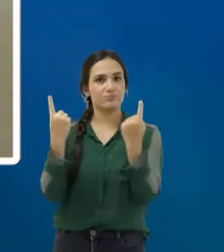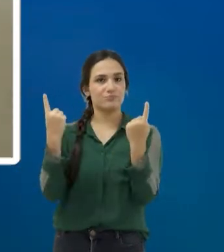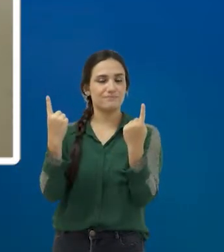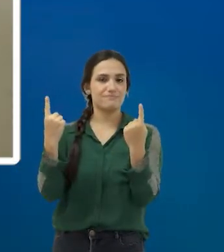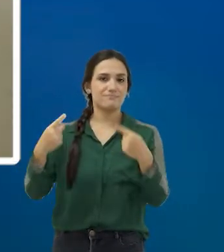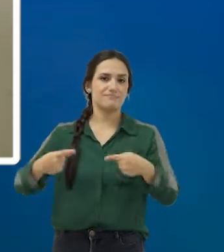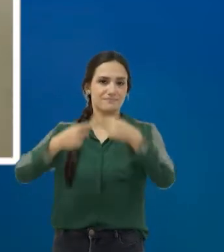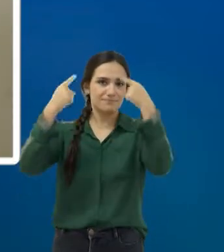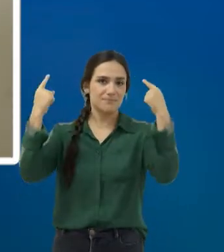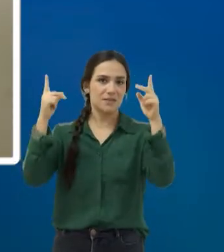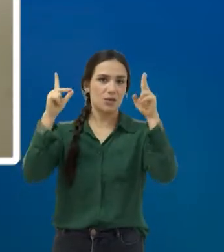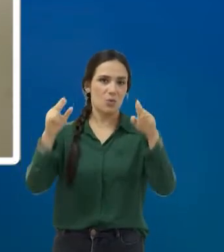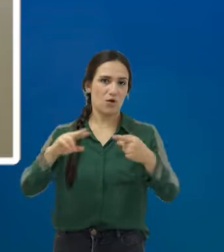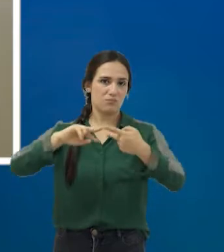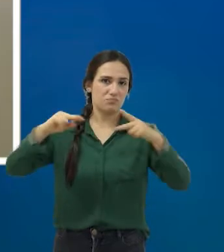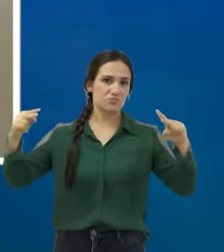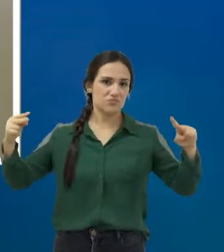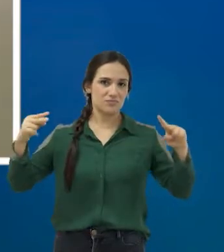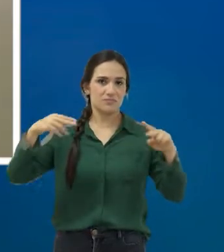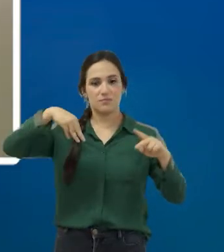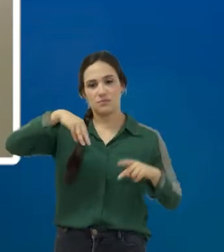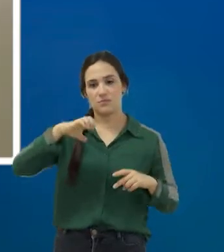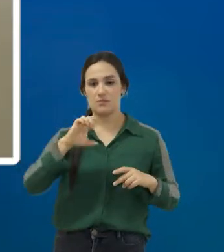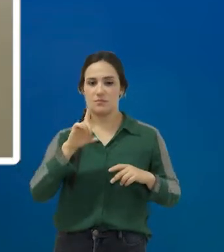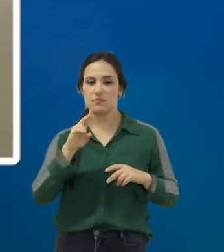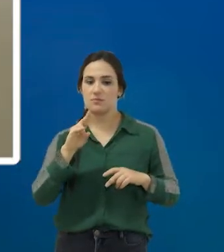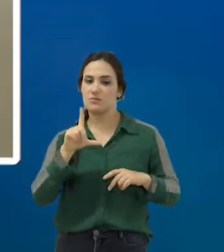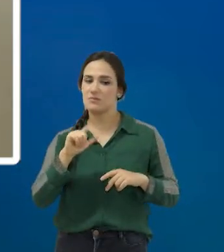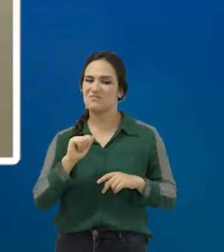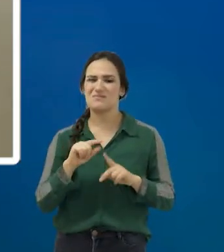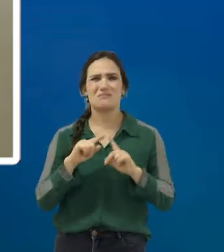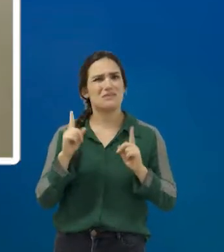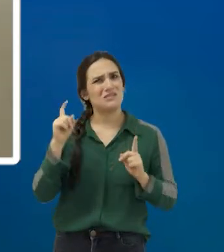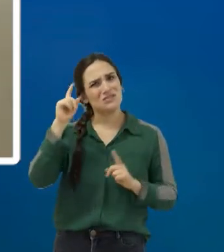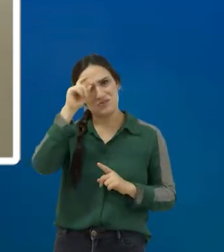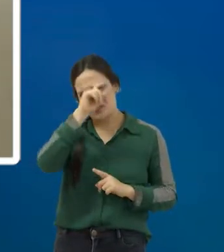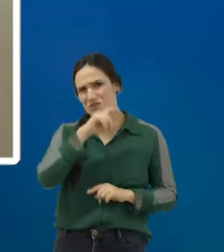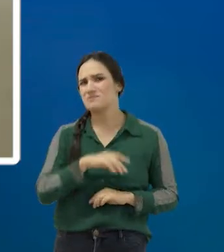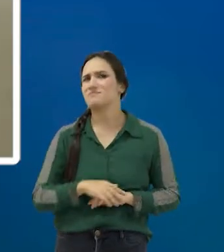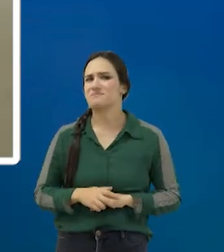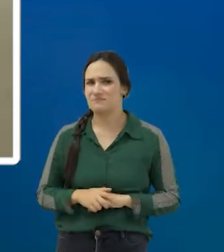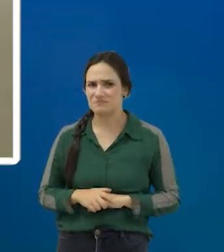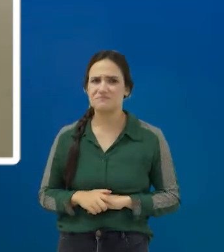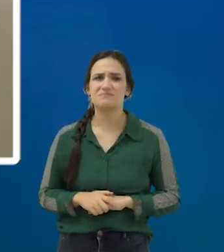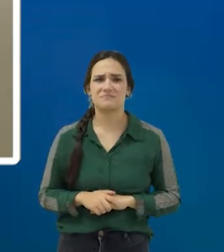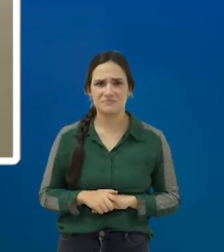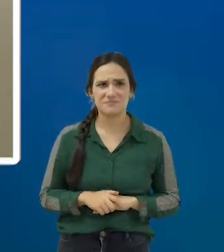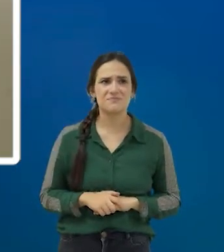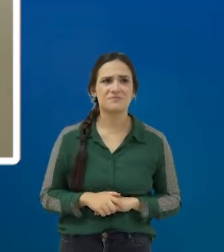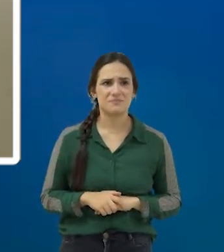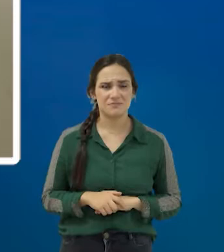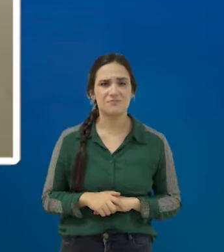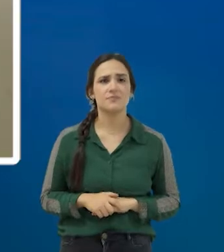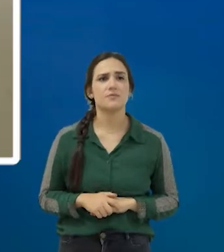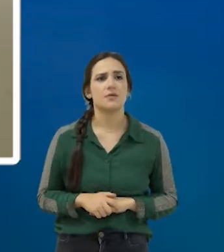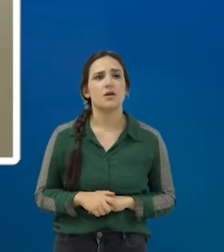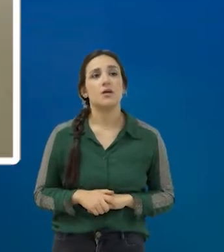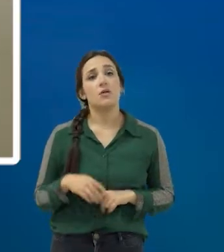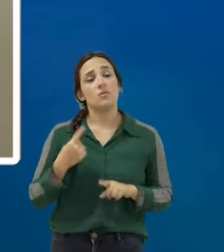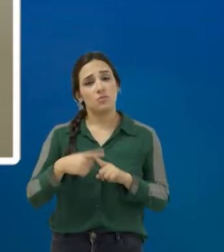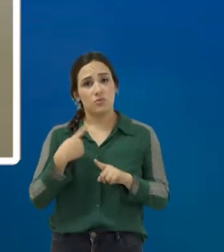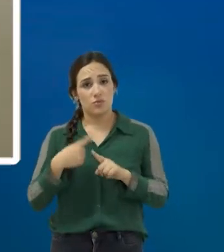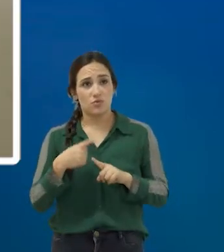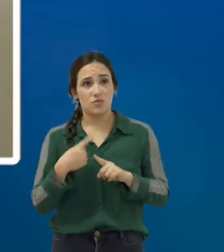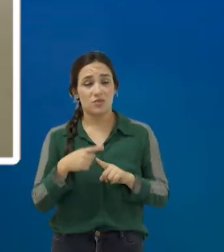ser compatível. Mas, às vezes, isso é mais difícil de conseguir. Tanto é que esse banco